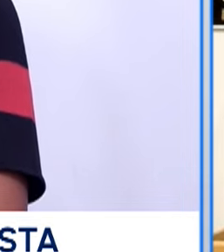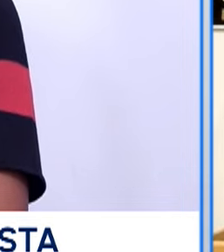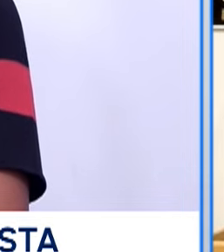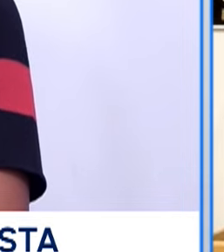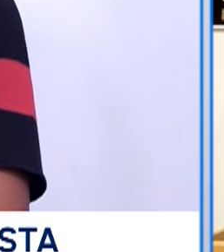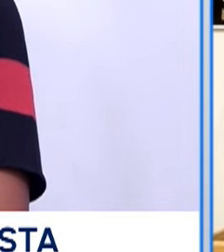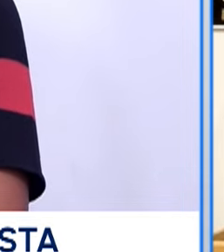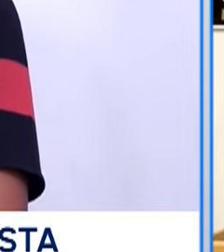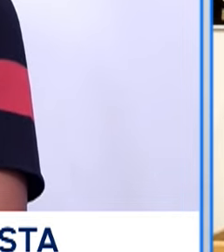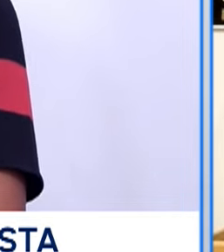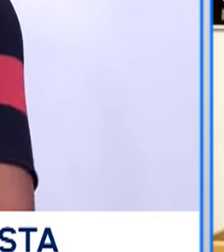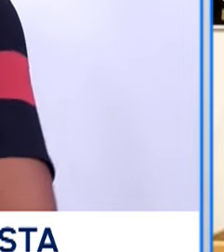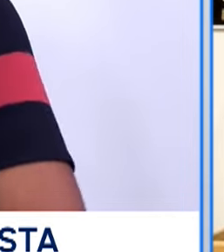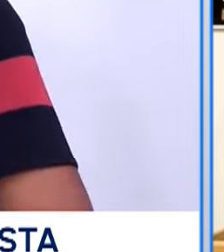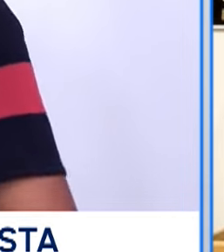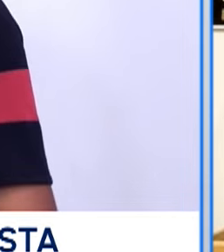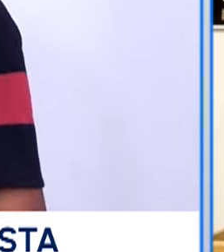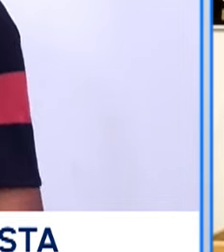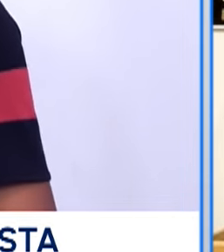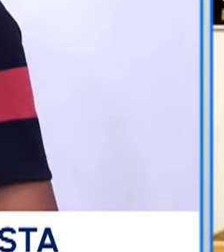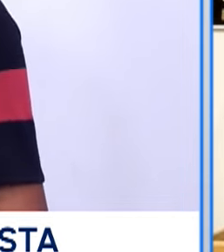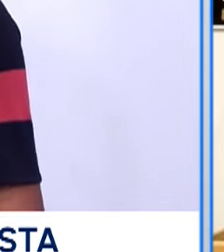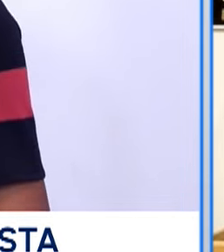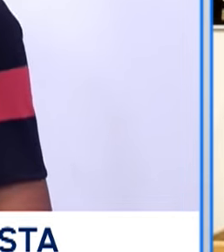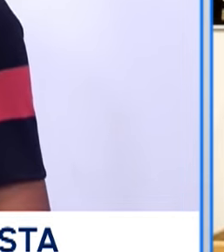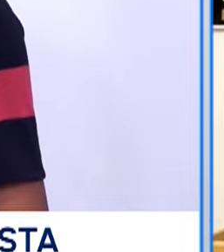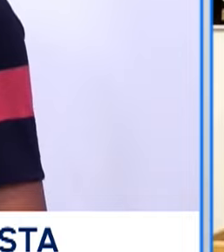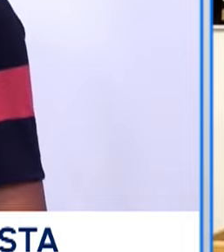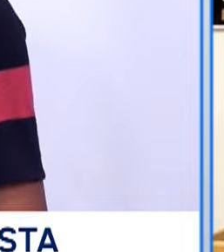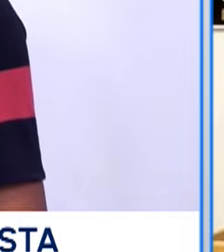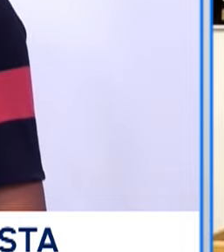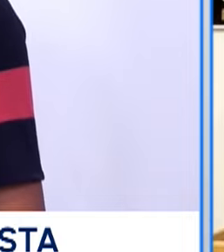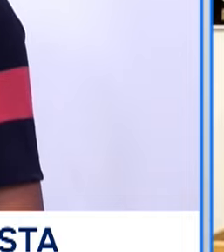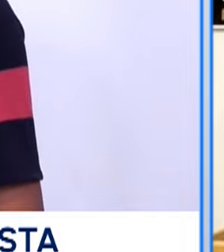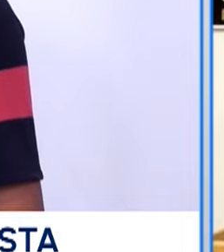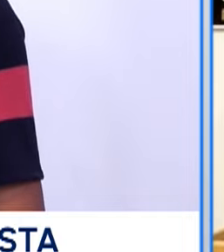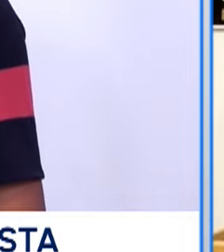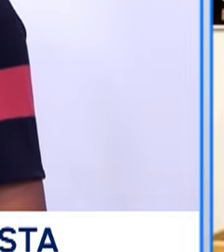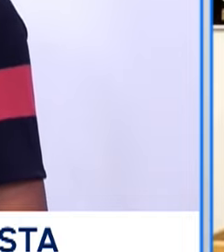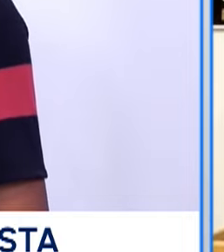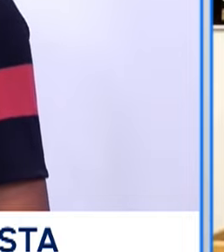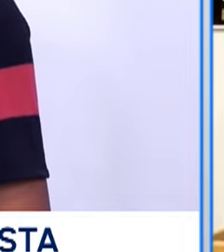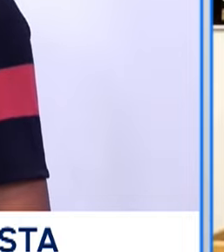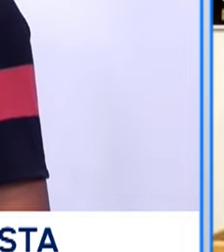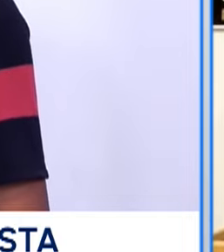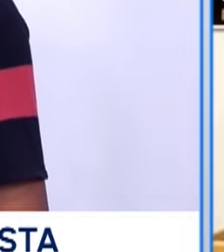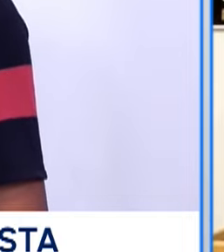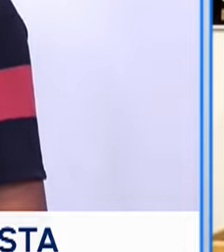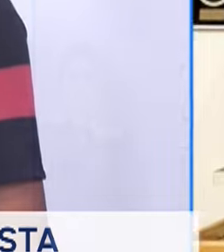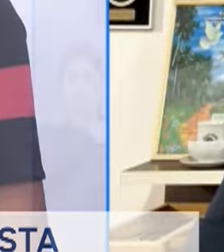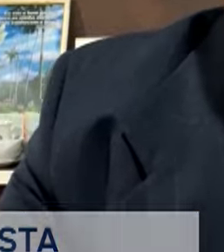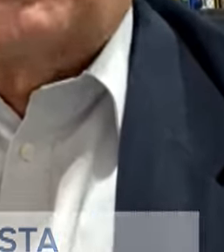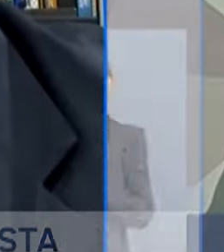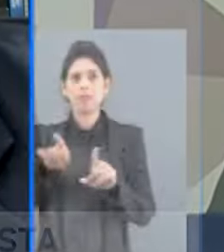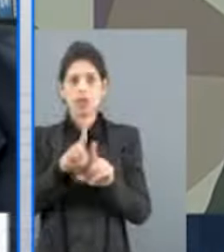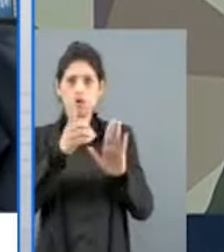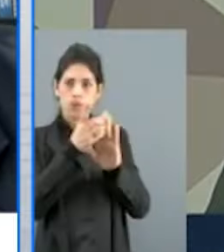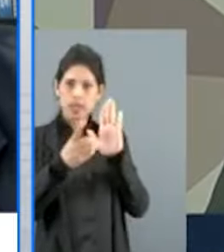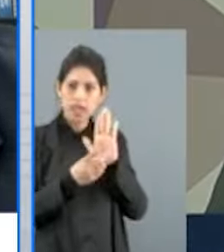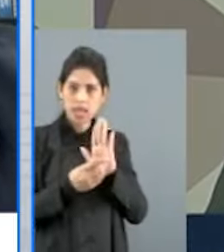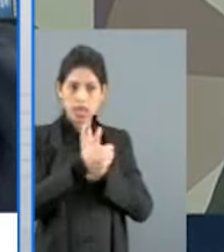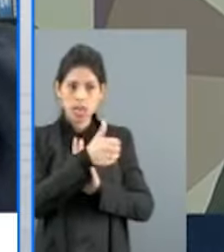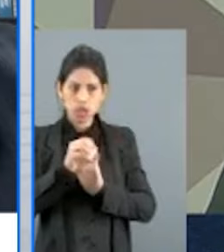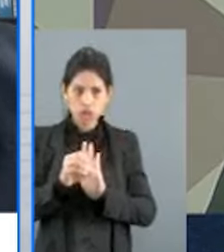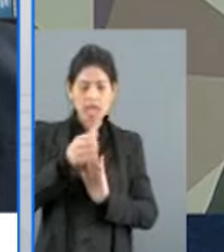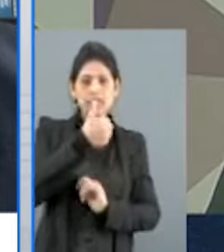tal. Eu acho que, e aí, em virtude do que ele falou, né, tanto no áudio, nos áudios,